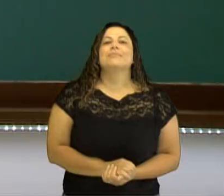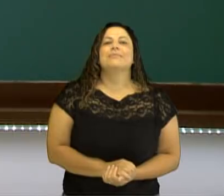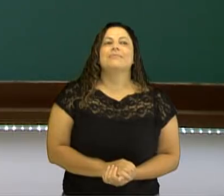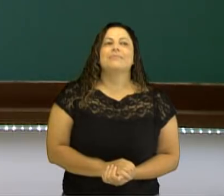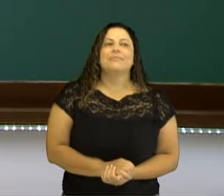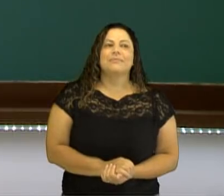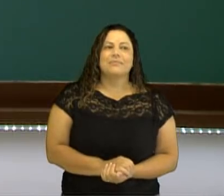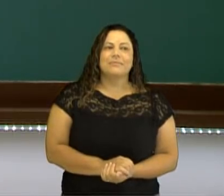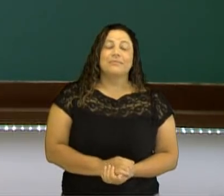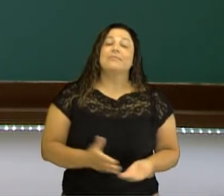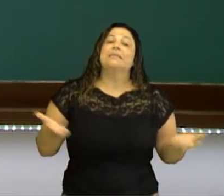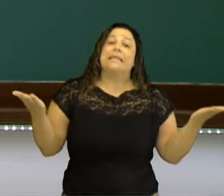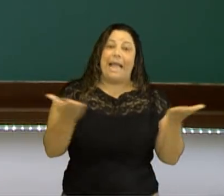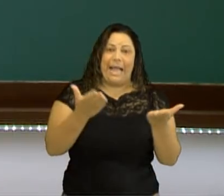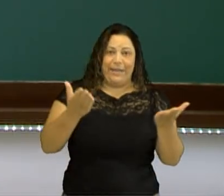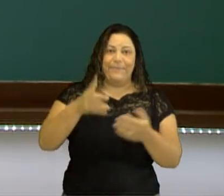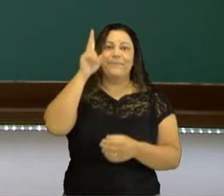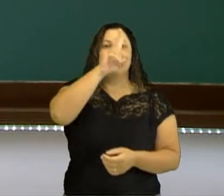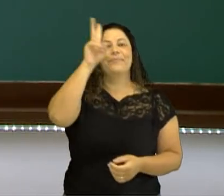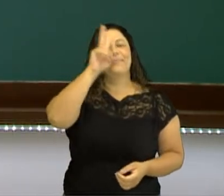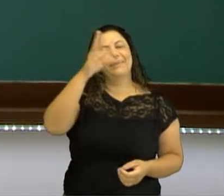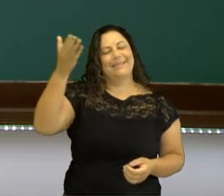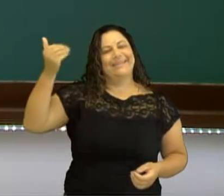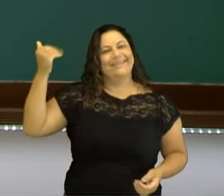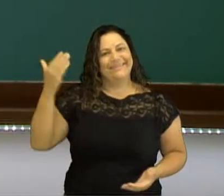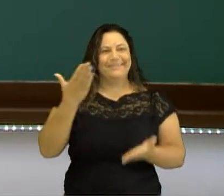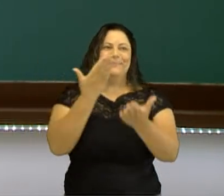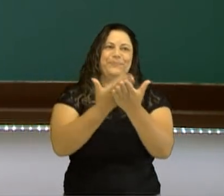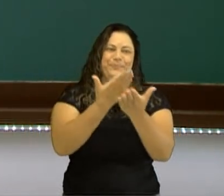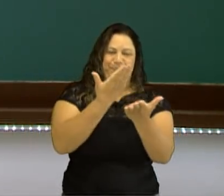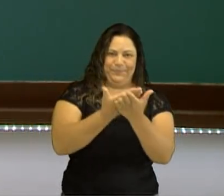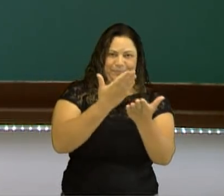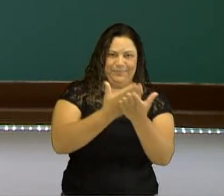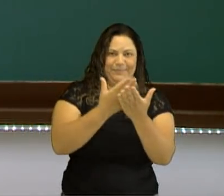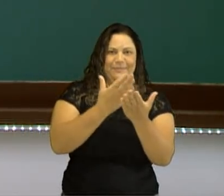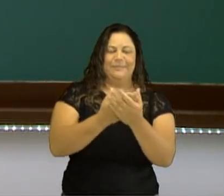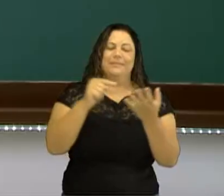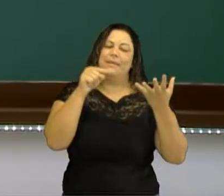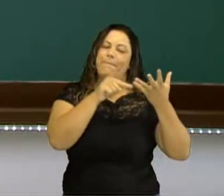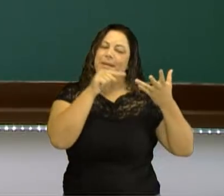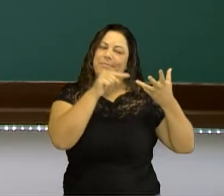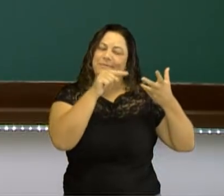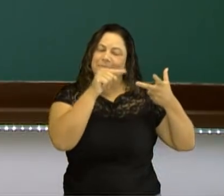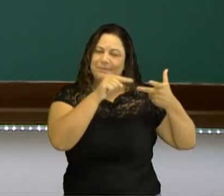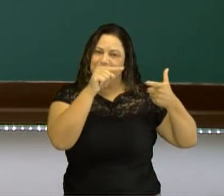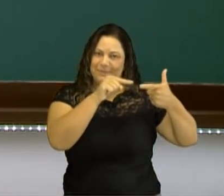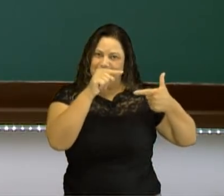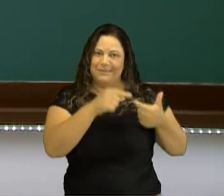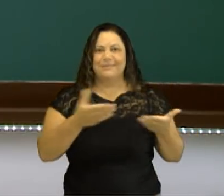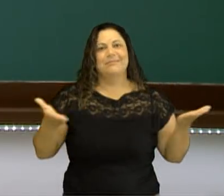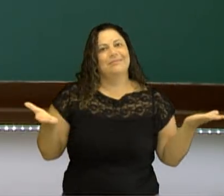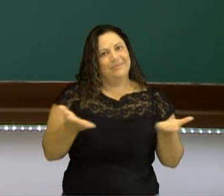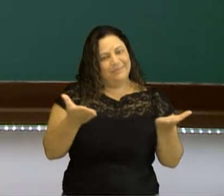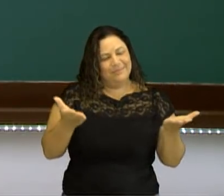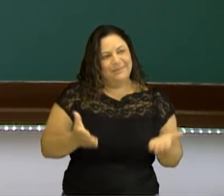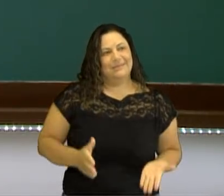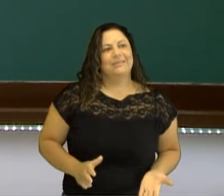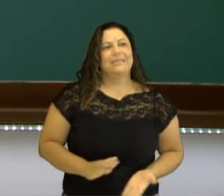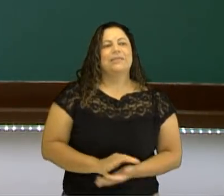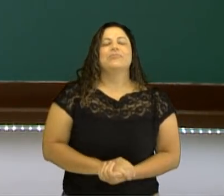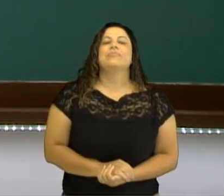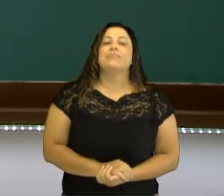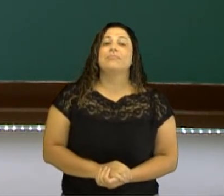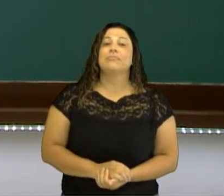Vamos fazer então a nossa retomada só para a gente frisar os pontos que nós trabalhamos ao longo dessa aula. Então, olha só,